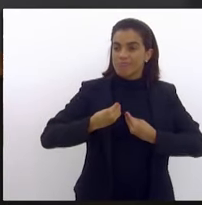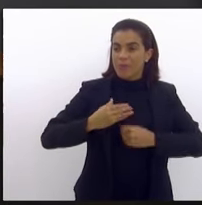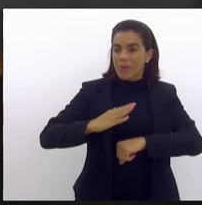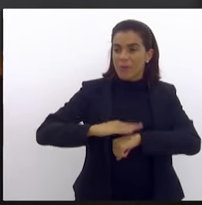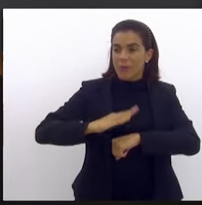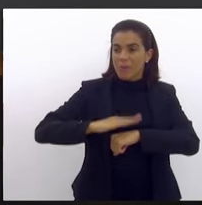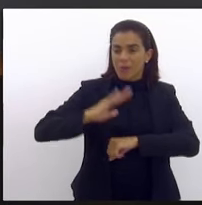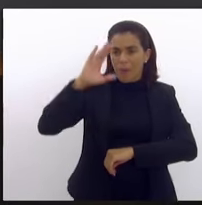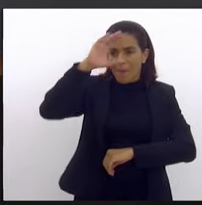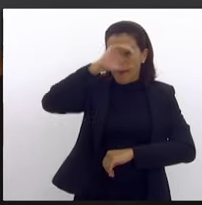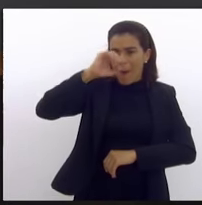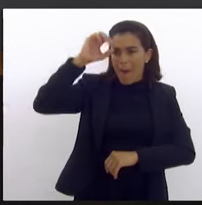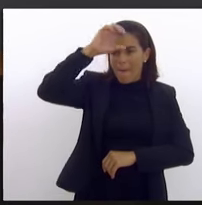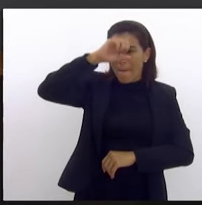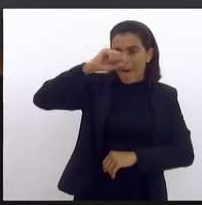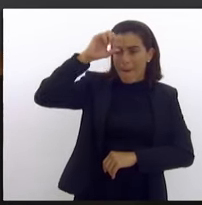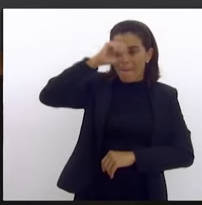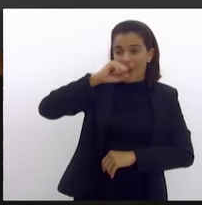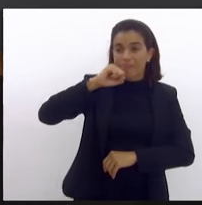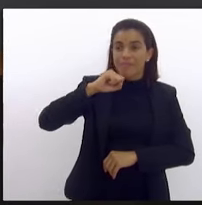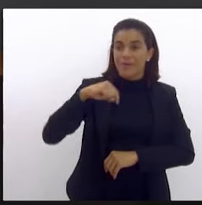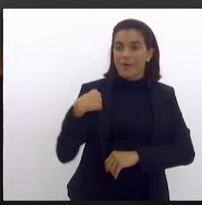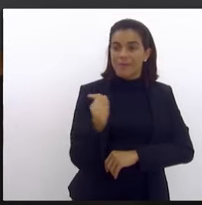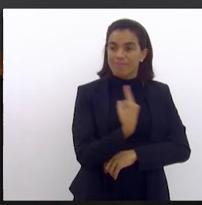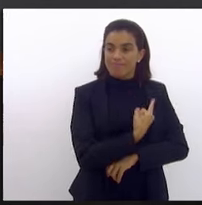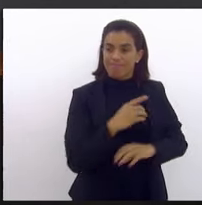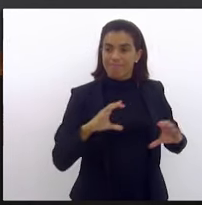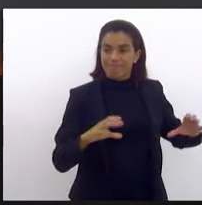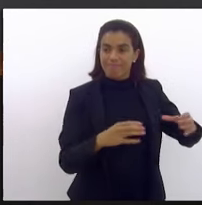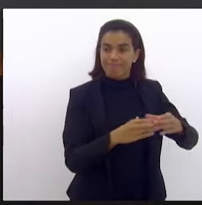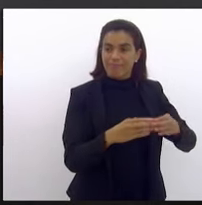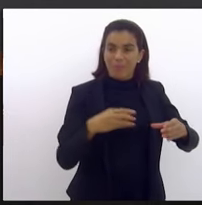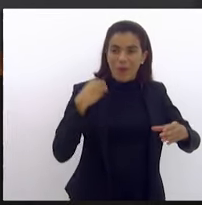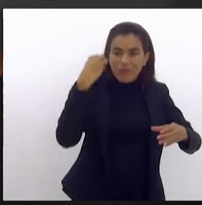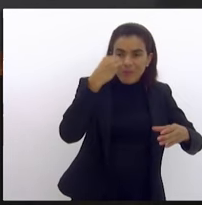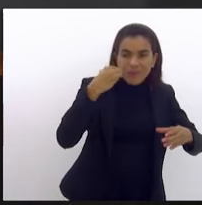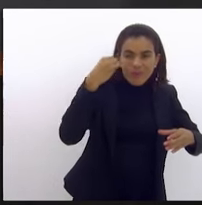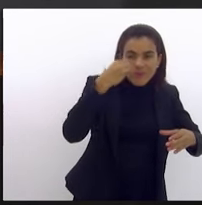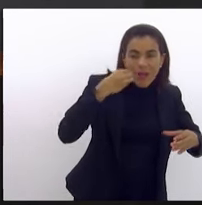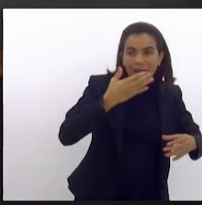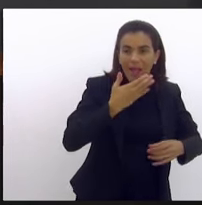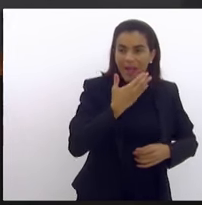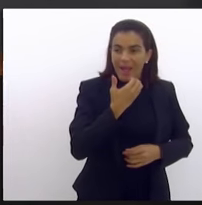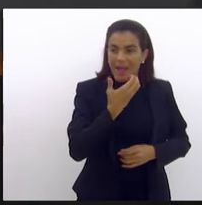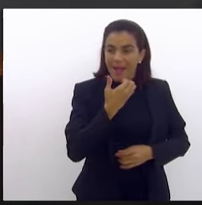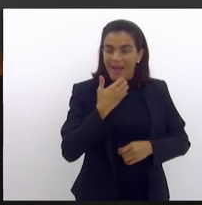momento de aprendizado, onde a gente pôde vivenciar nessa sessão. Foi um